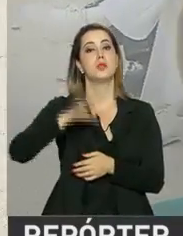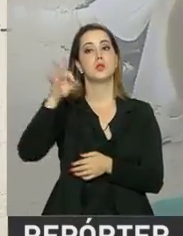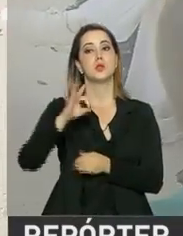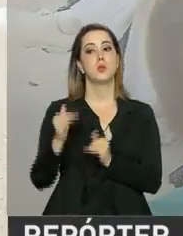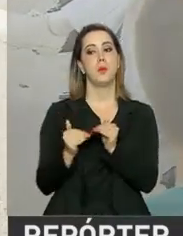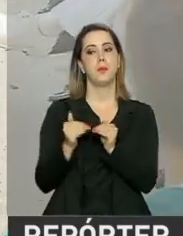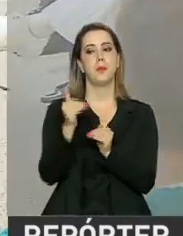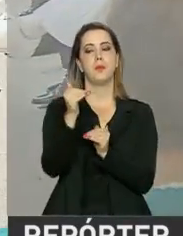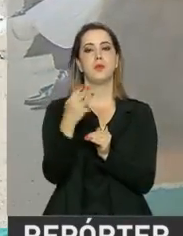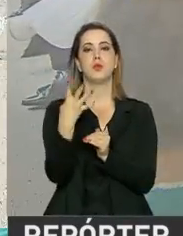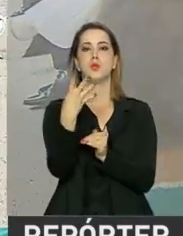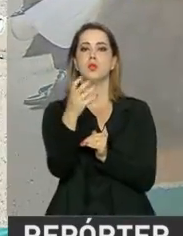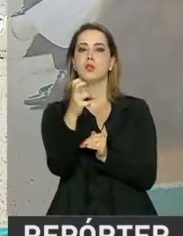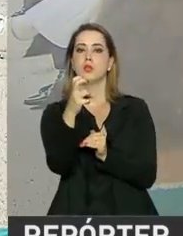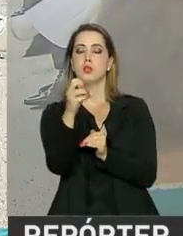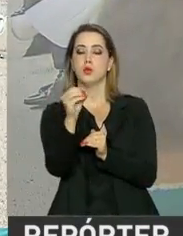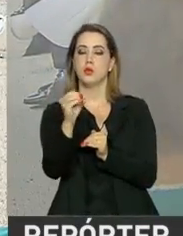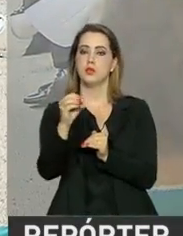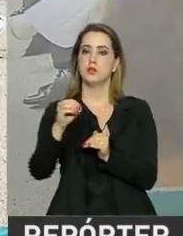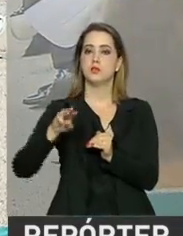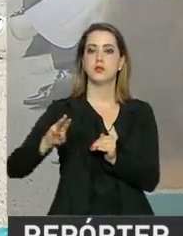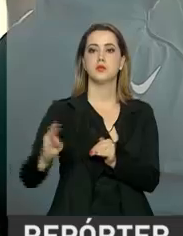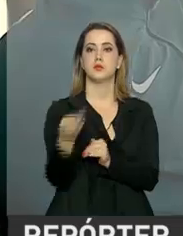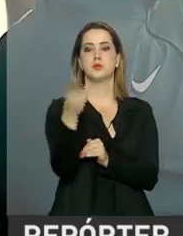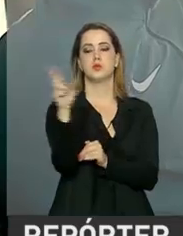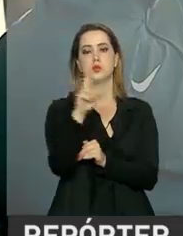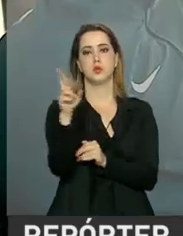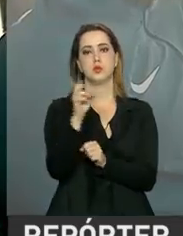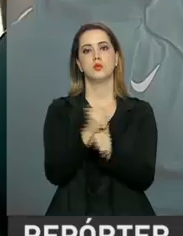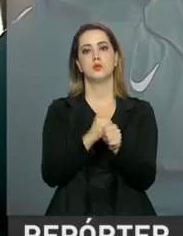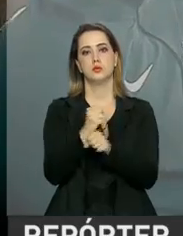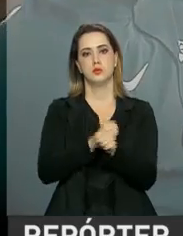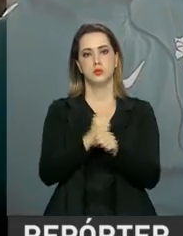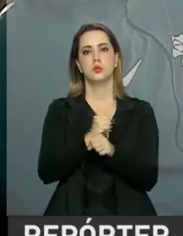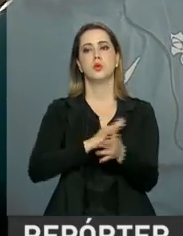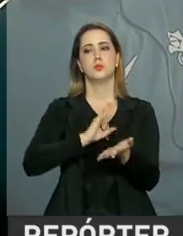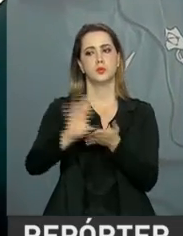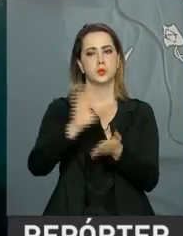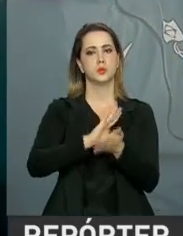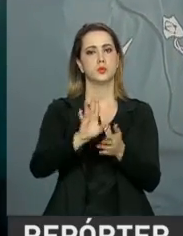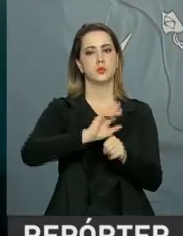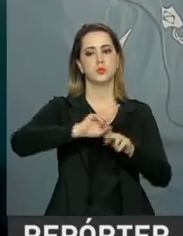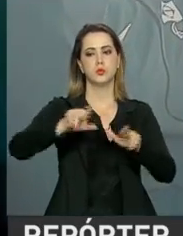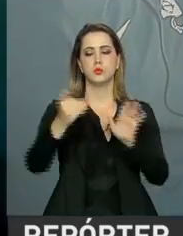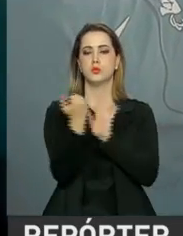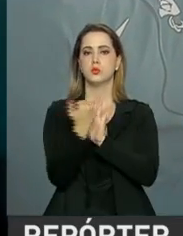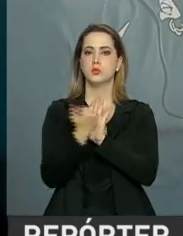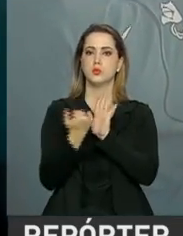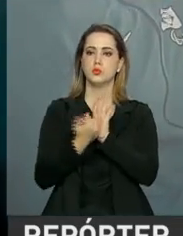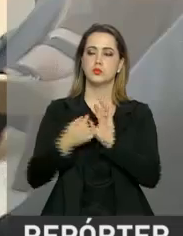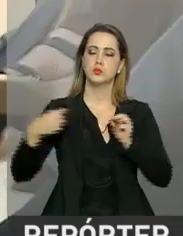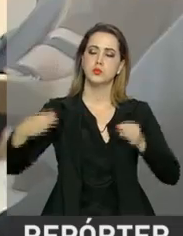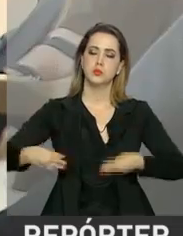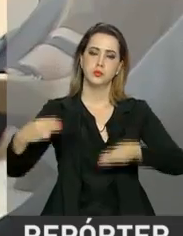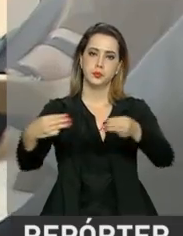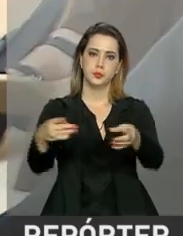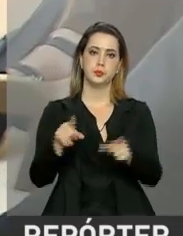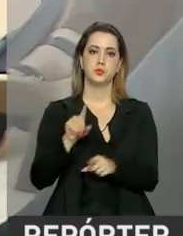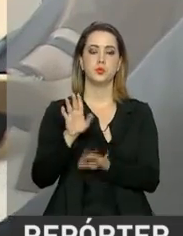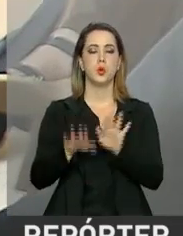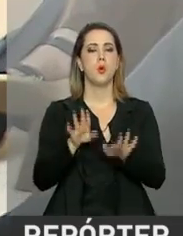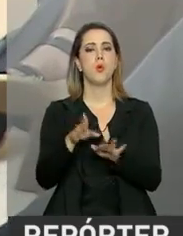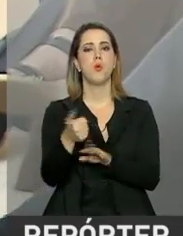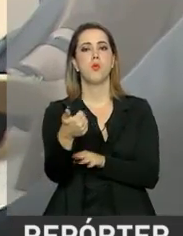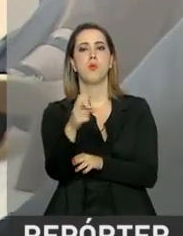o teto de 400 milhões de reais por ano para serem usados em projetos aprovados pelo ministério cerca de